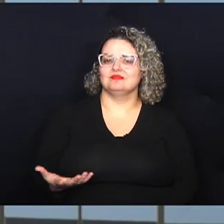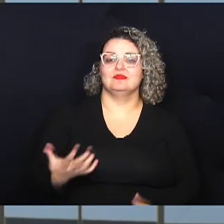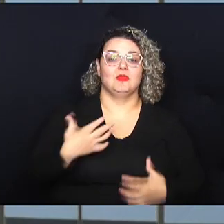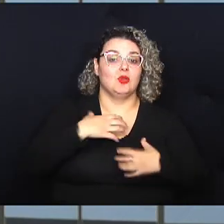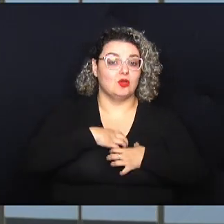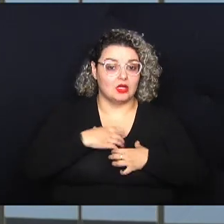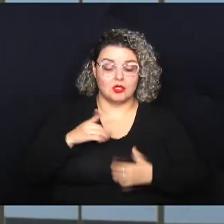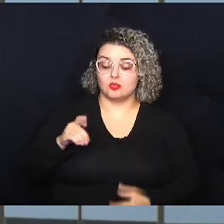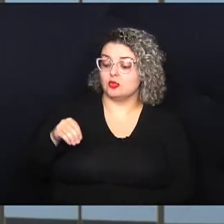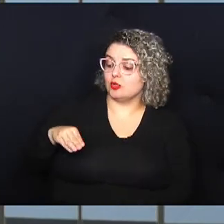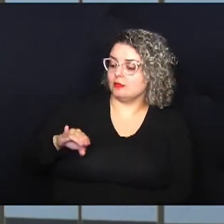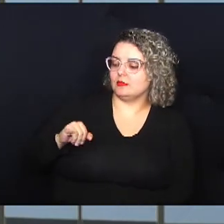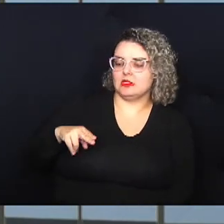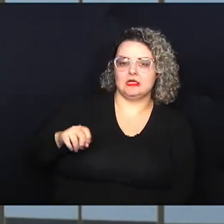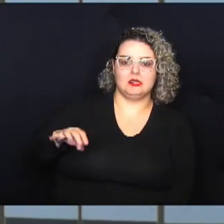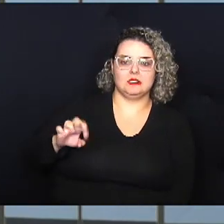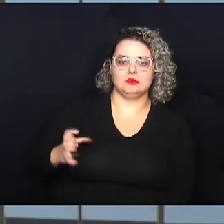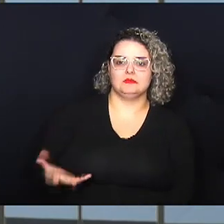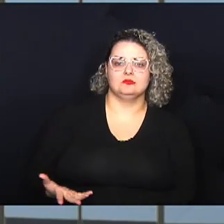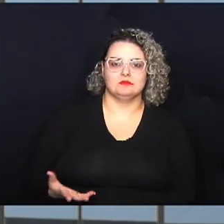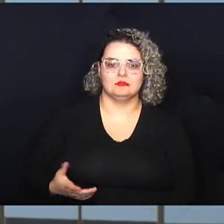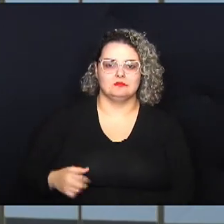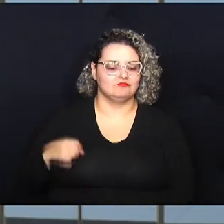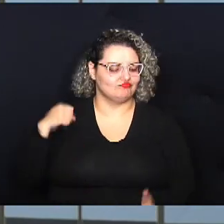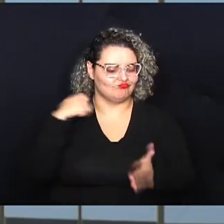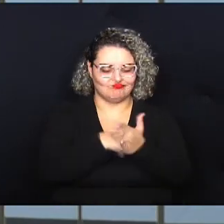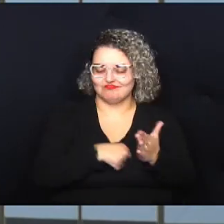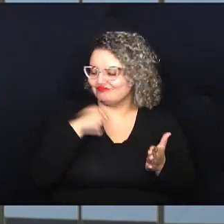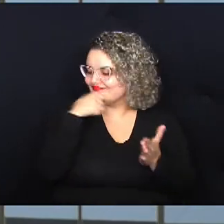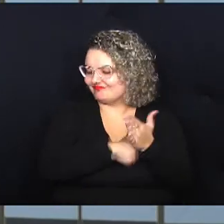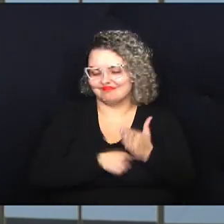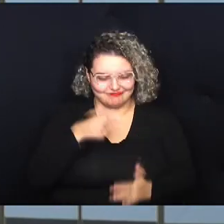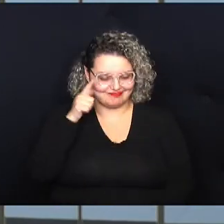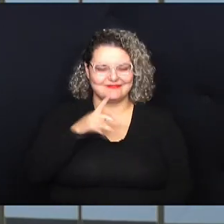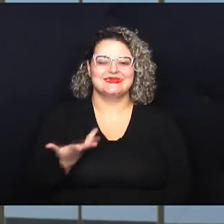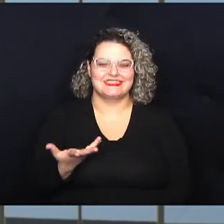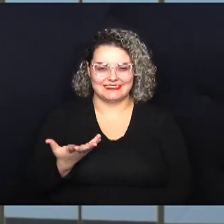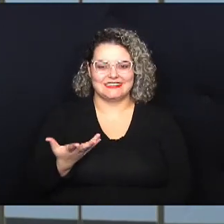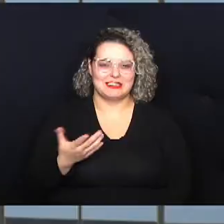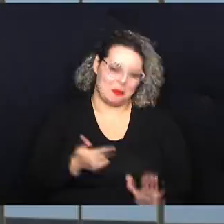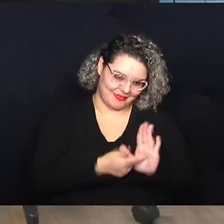do dominante, cara, pode bater tudo, pode bater, que eu aguento, entendeu?